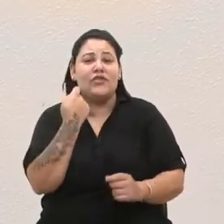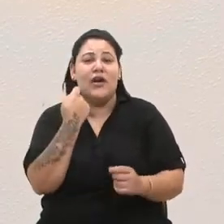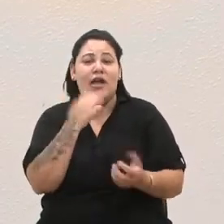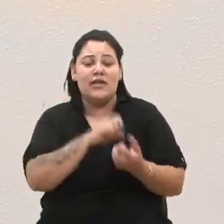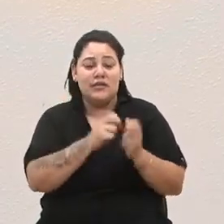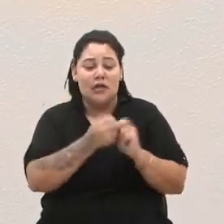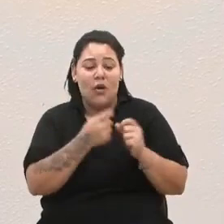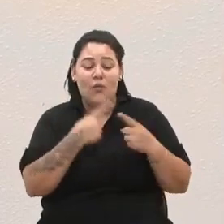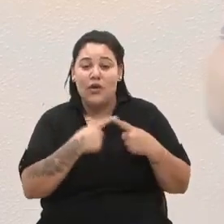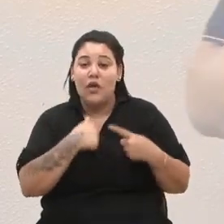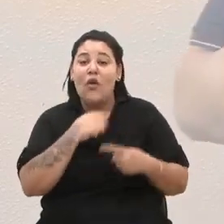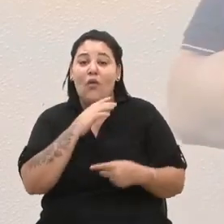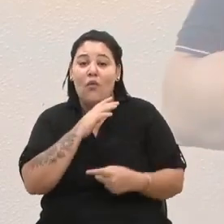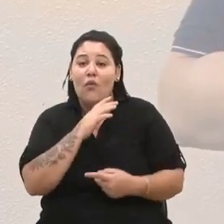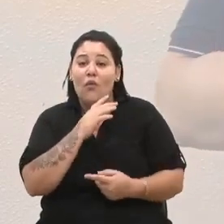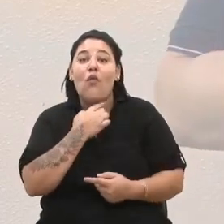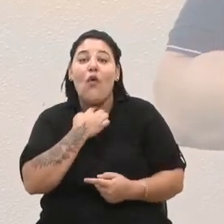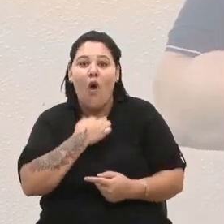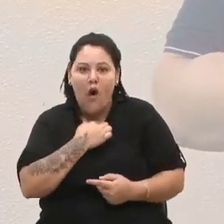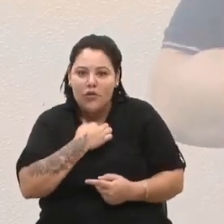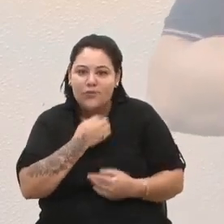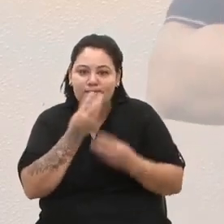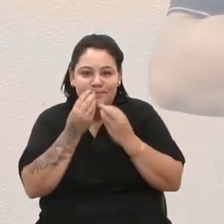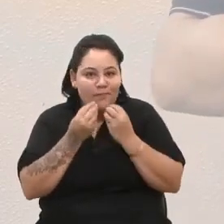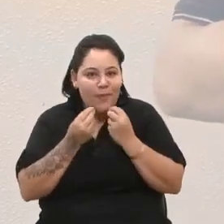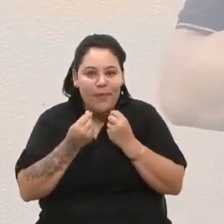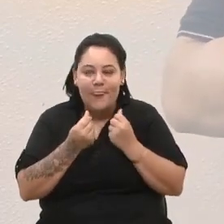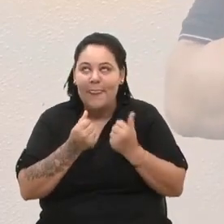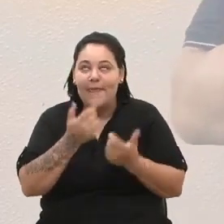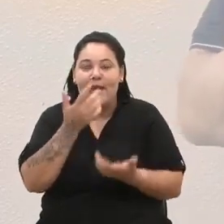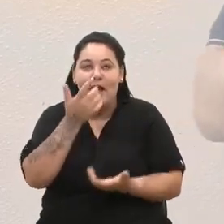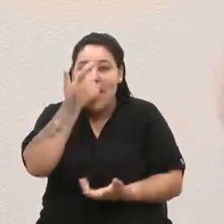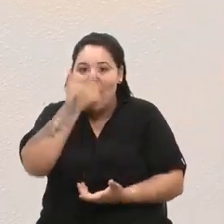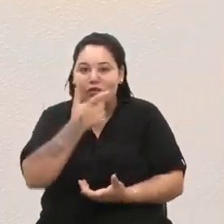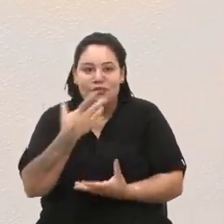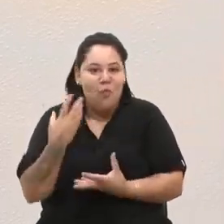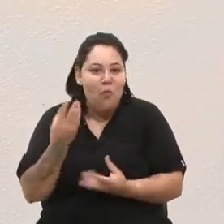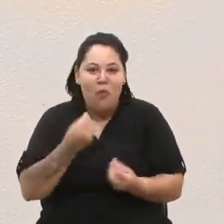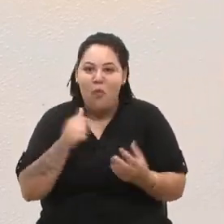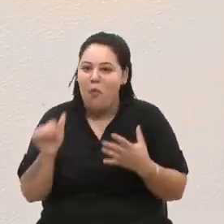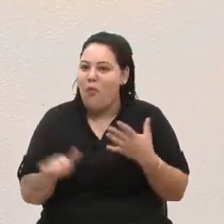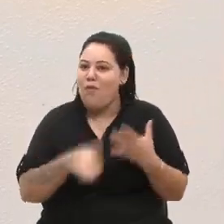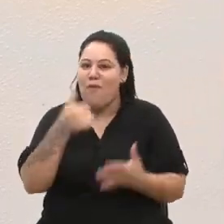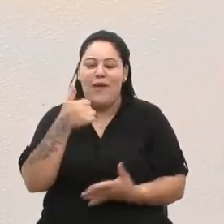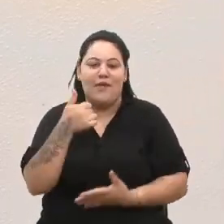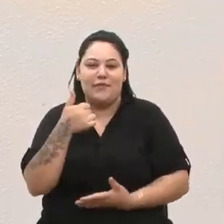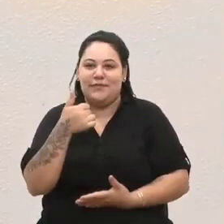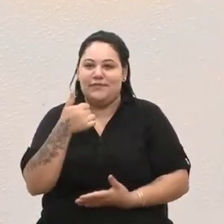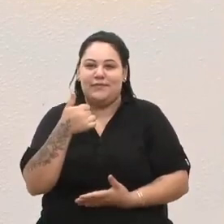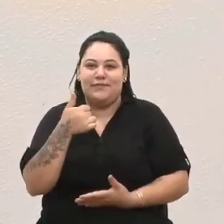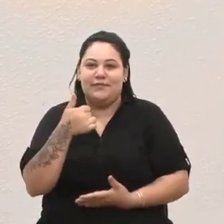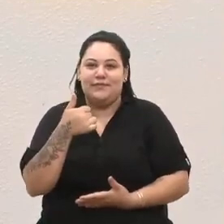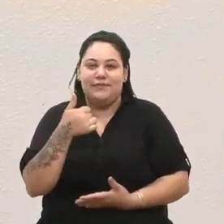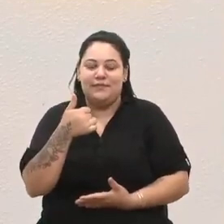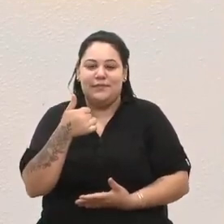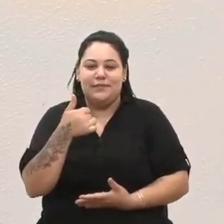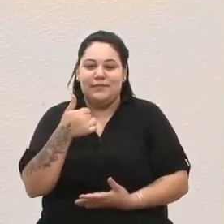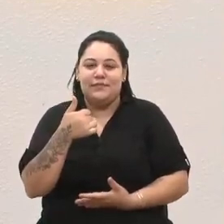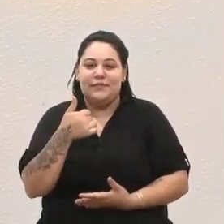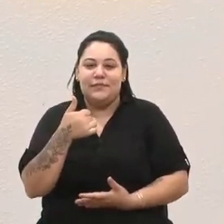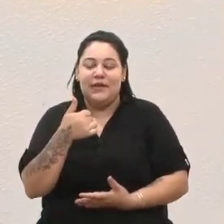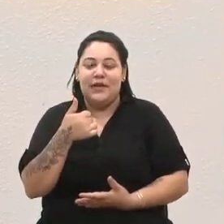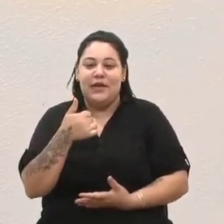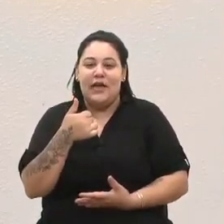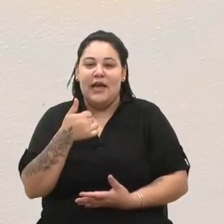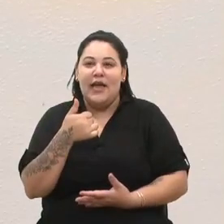um dos apreciadores, principalmente da cerveja artesanal. Acho muito melhor. Dizer aqui que acho muito melhor. Né? É